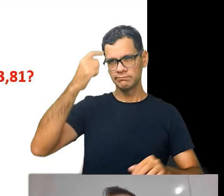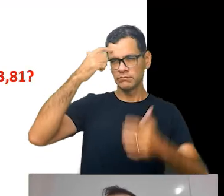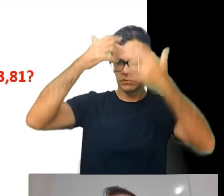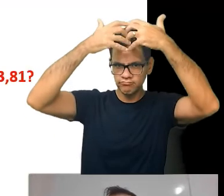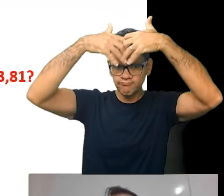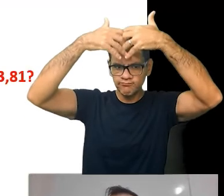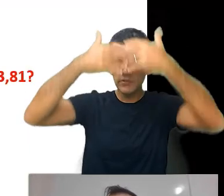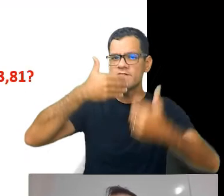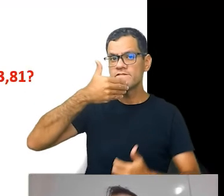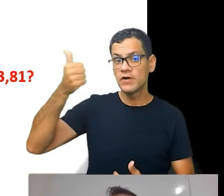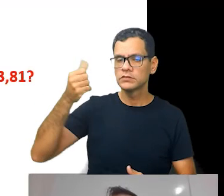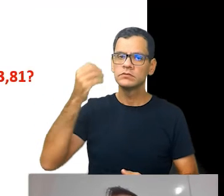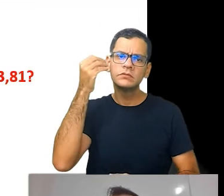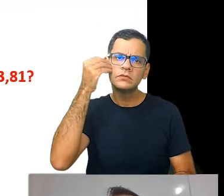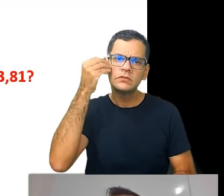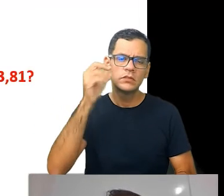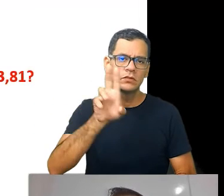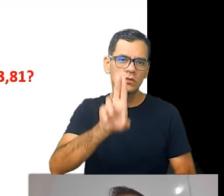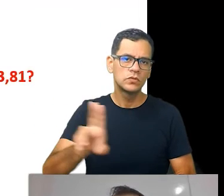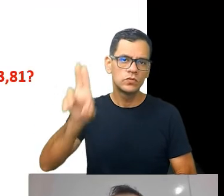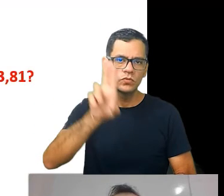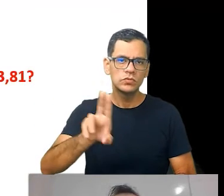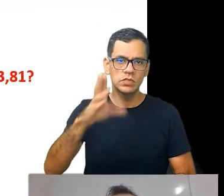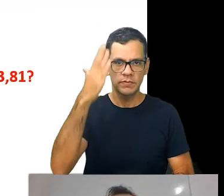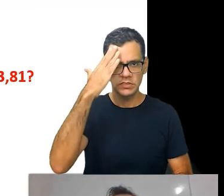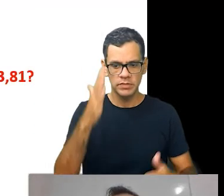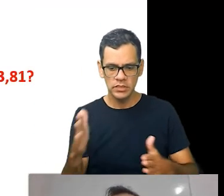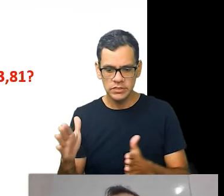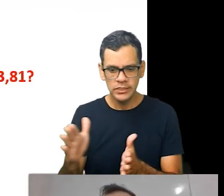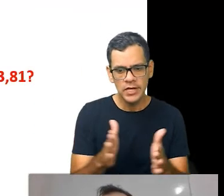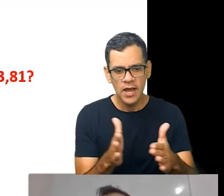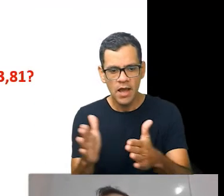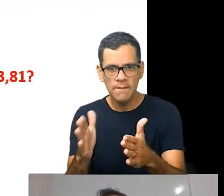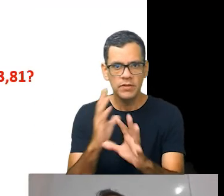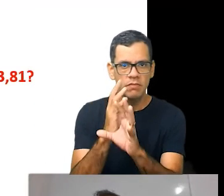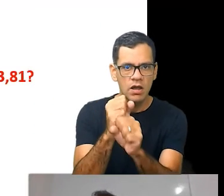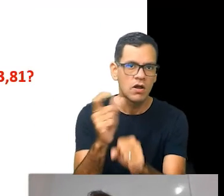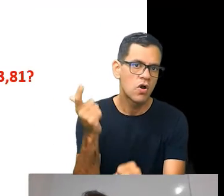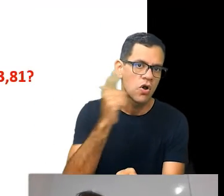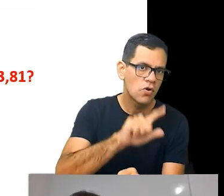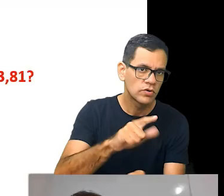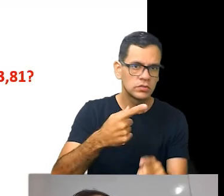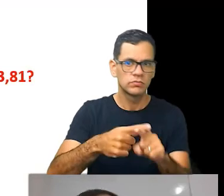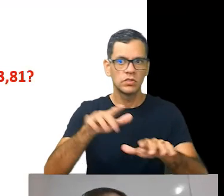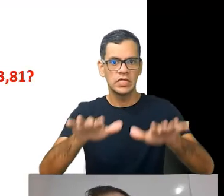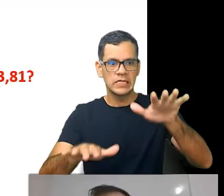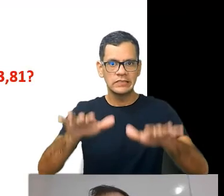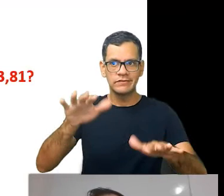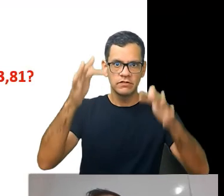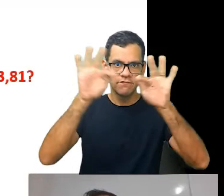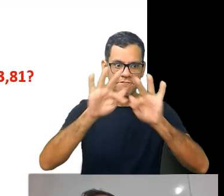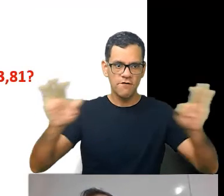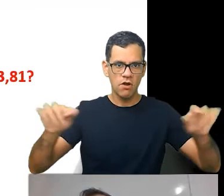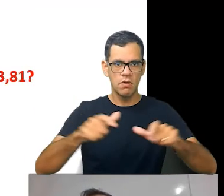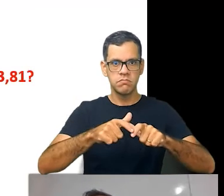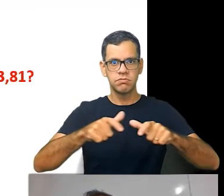uma fórmula, eu sei que é um raciocínio fácil de ser feito, mas tenta usar a fórmula para você entender os caminhos matemáticos, tá? Porque às